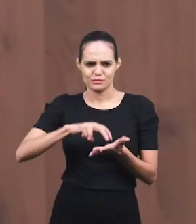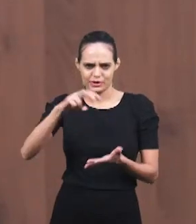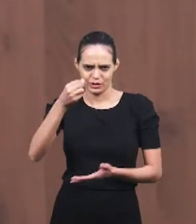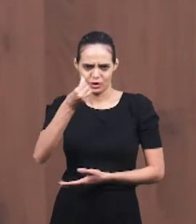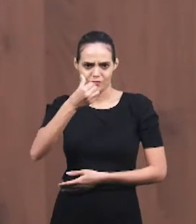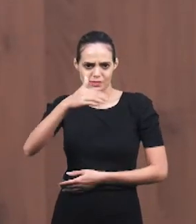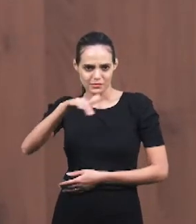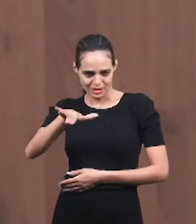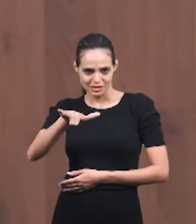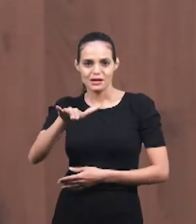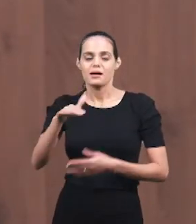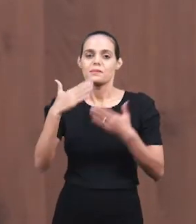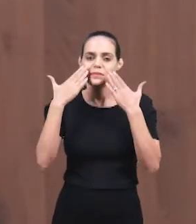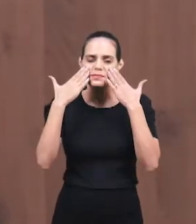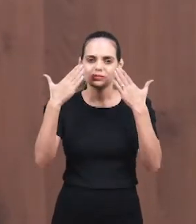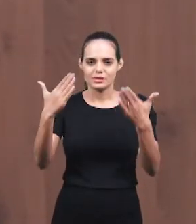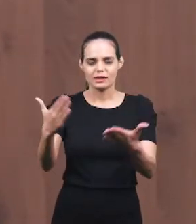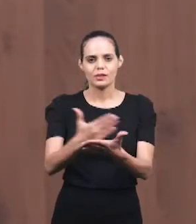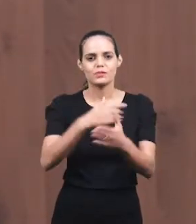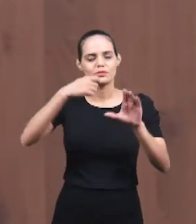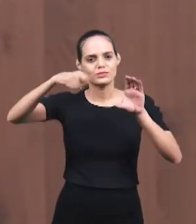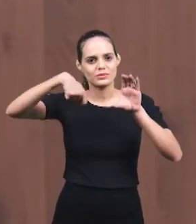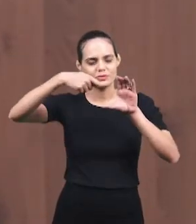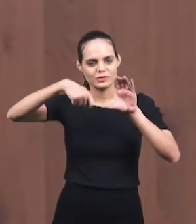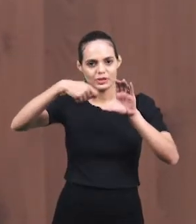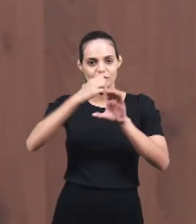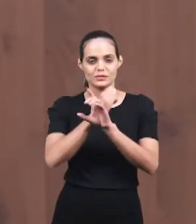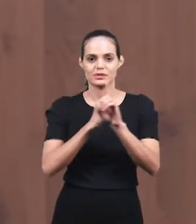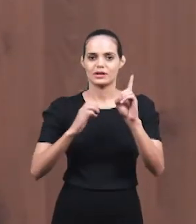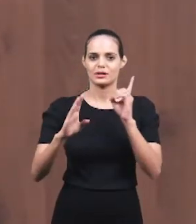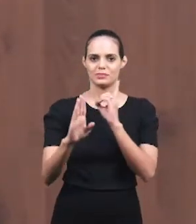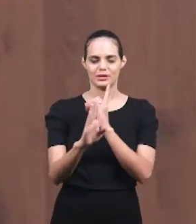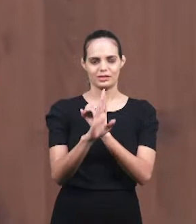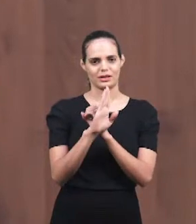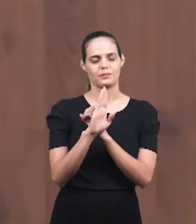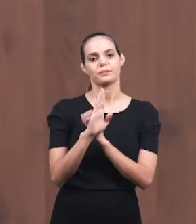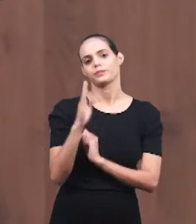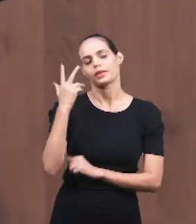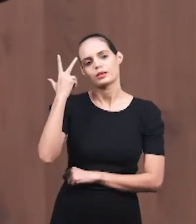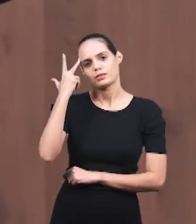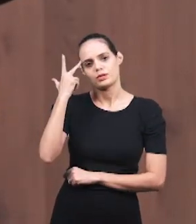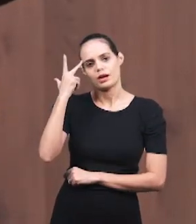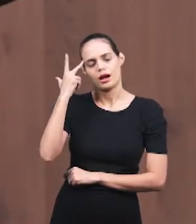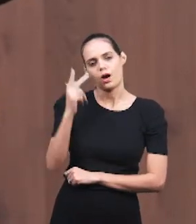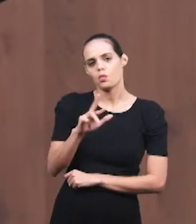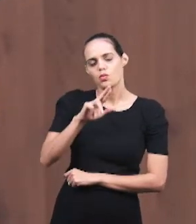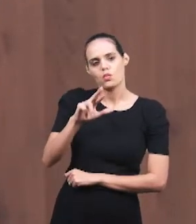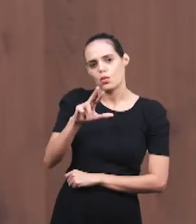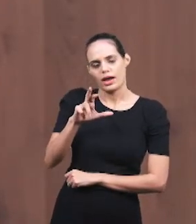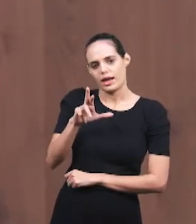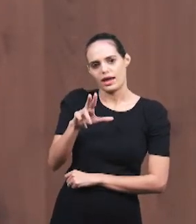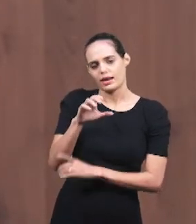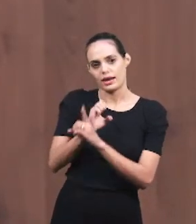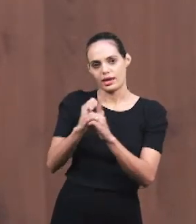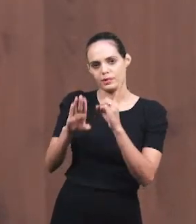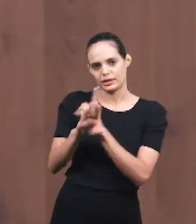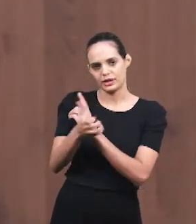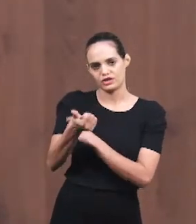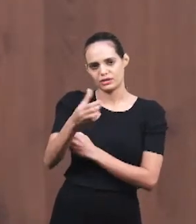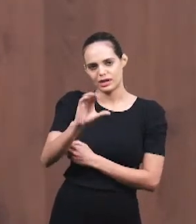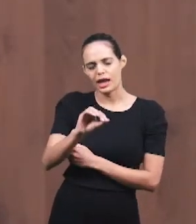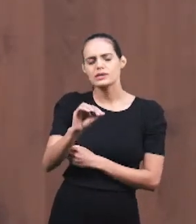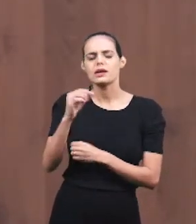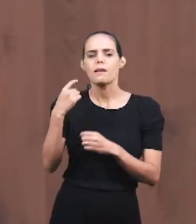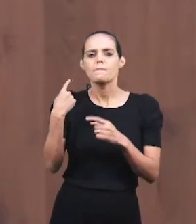apresentar alguns vídeos da Escola Bíblica Dominical que naturalmente não são apresentados na Escola Bíblica Dominical em razão do nosso tempo,